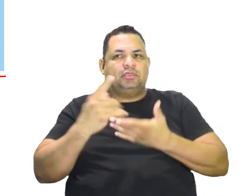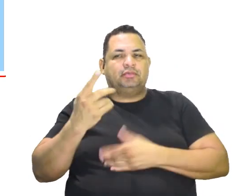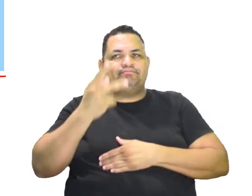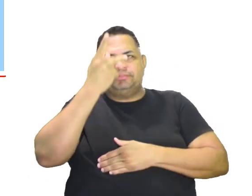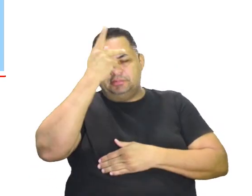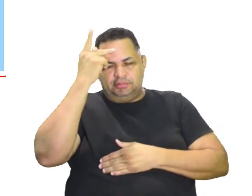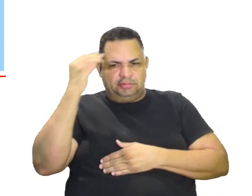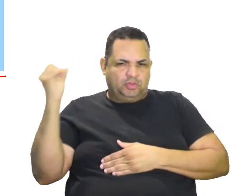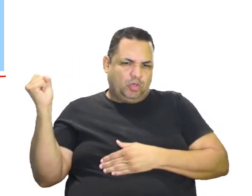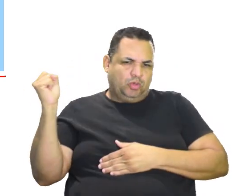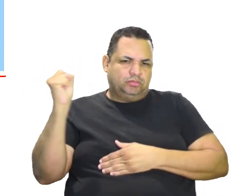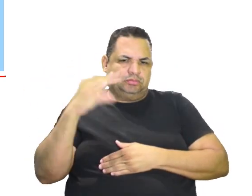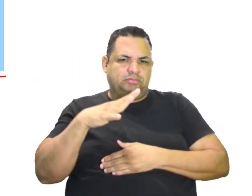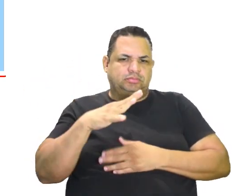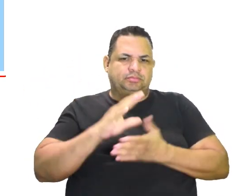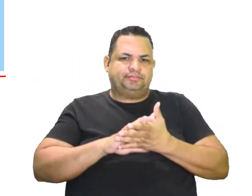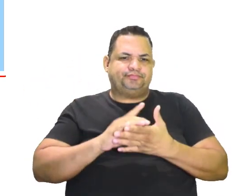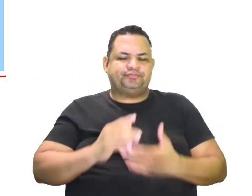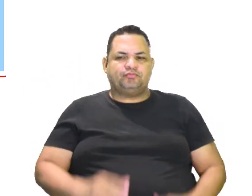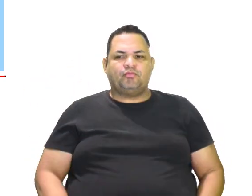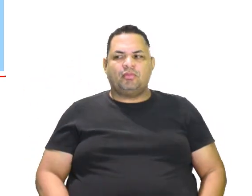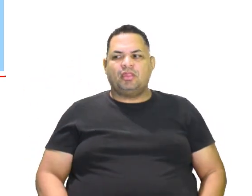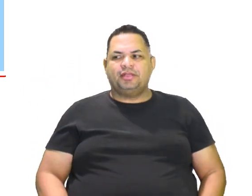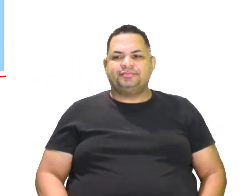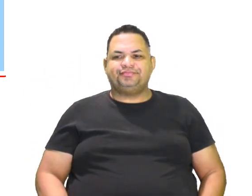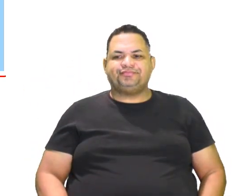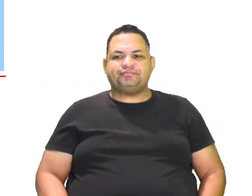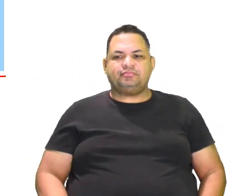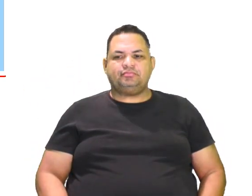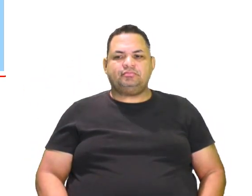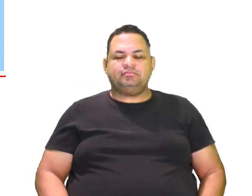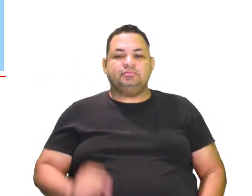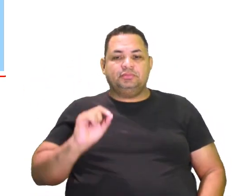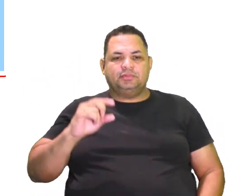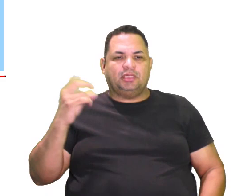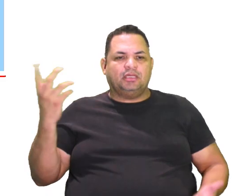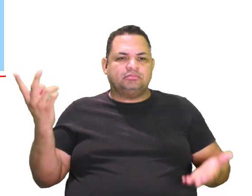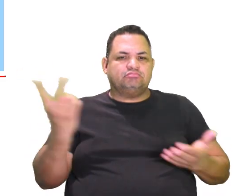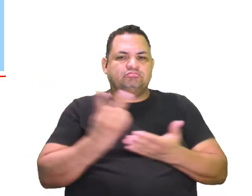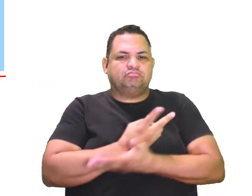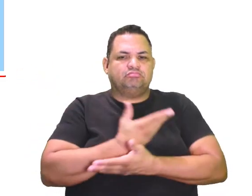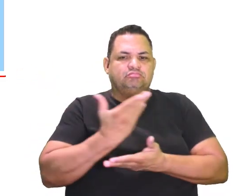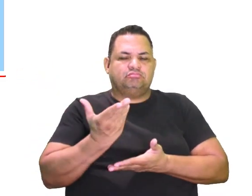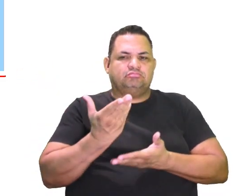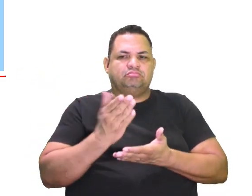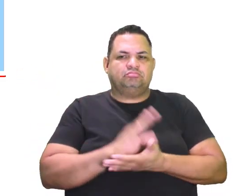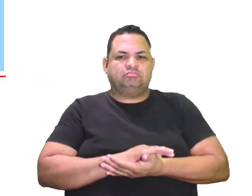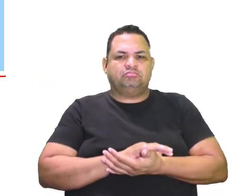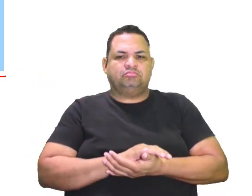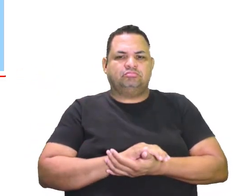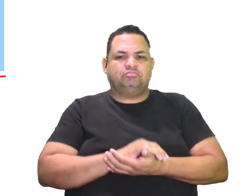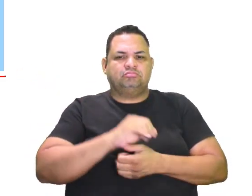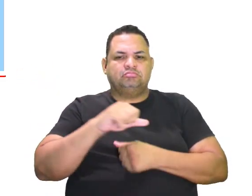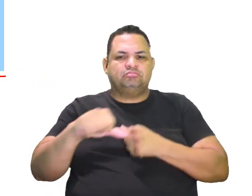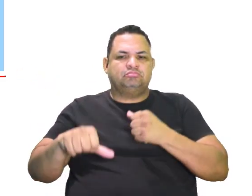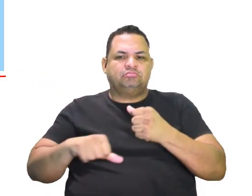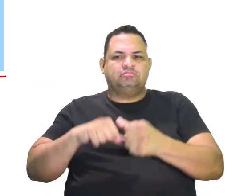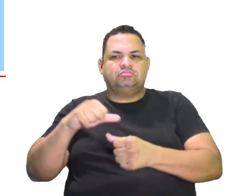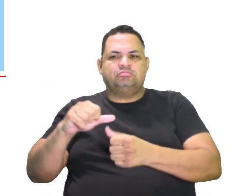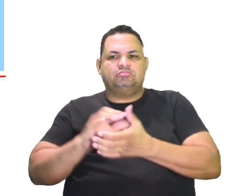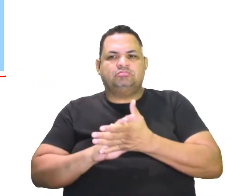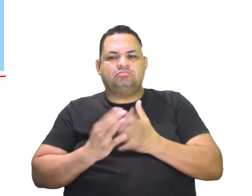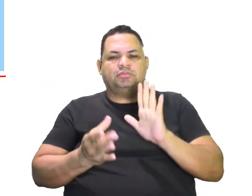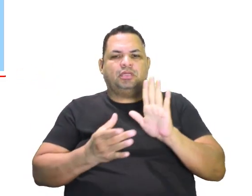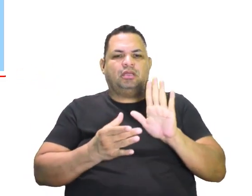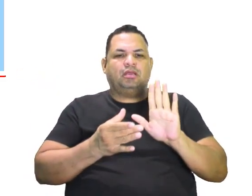ideias, novas criatividades, novas criações. E é isso que acontece aqui na virada aqui para o realismo,